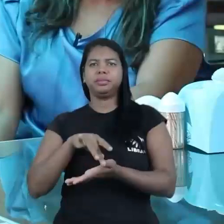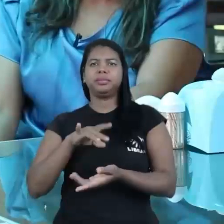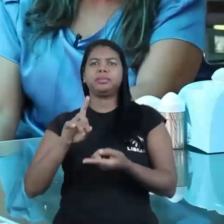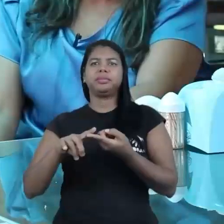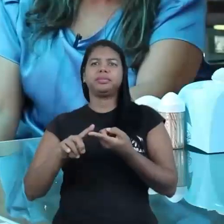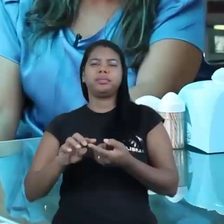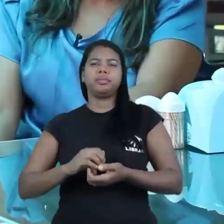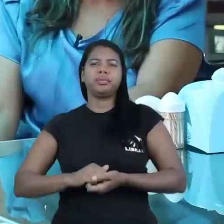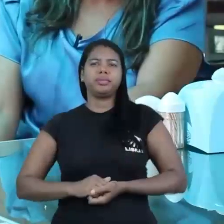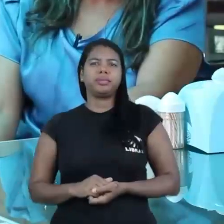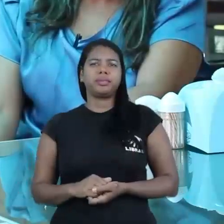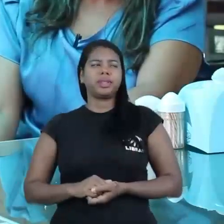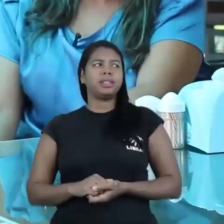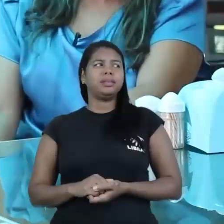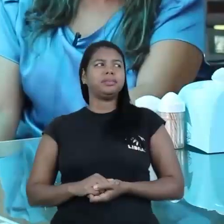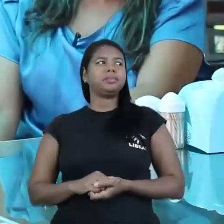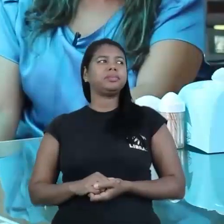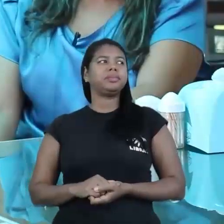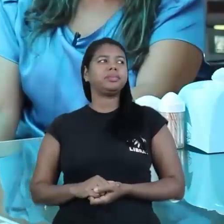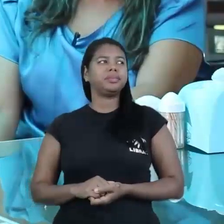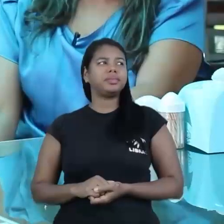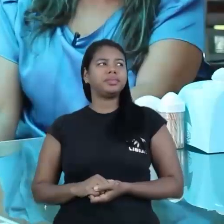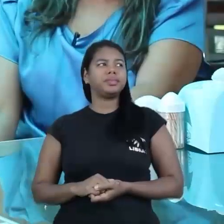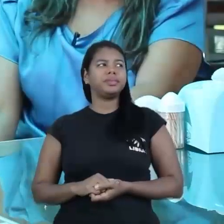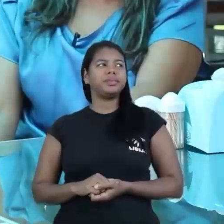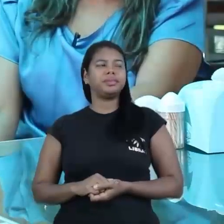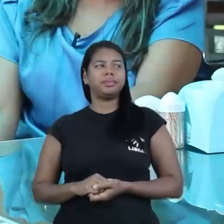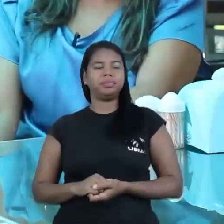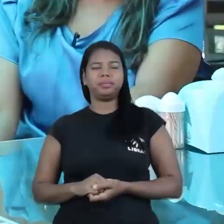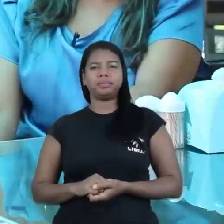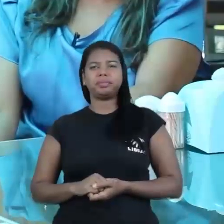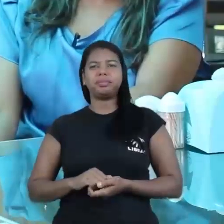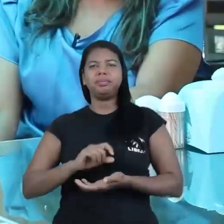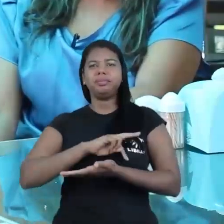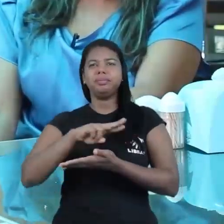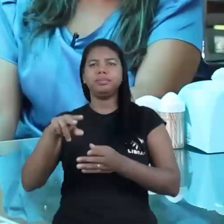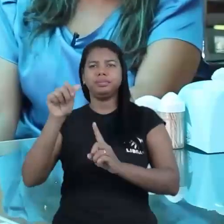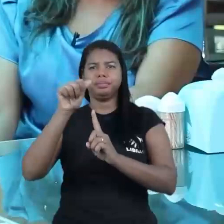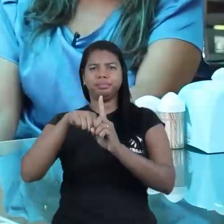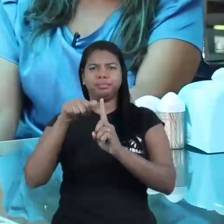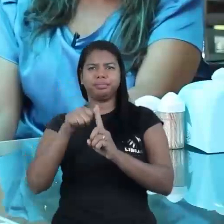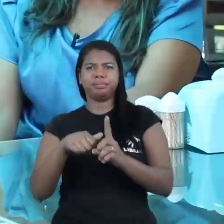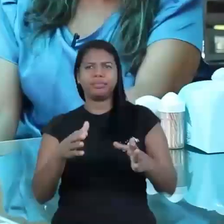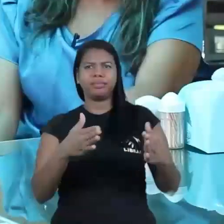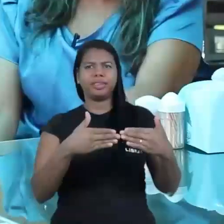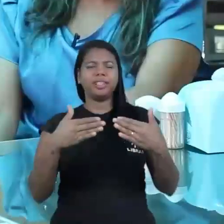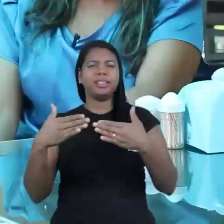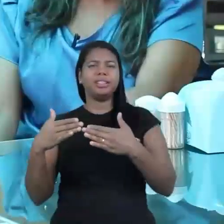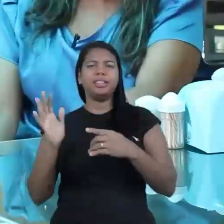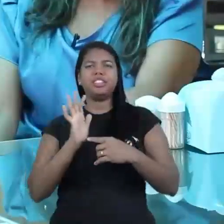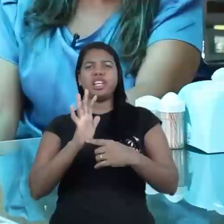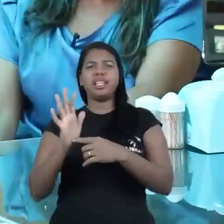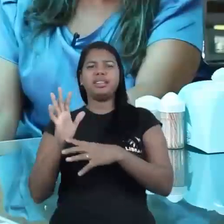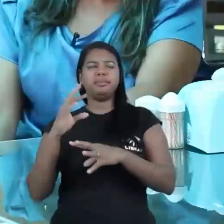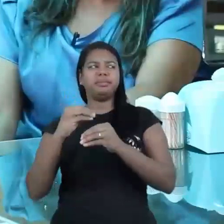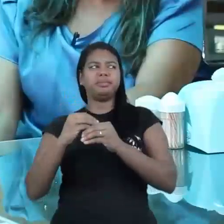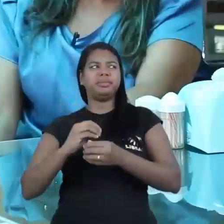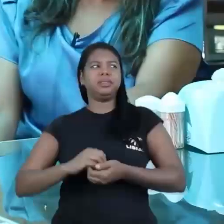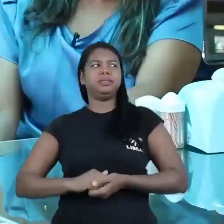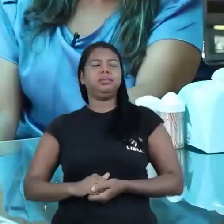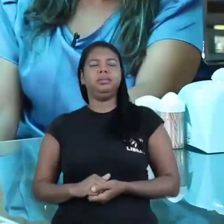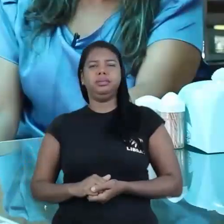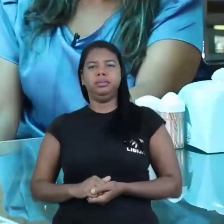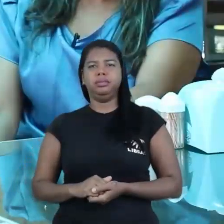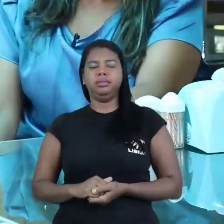foi realmente um estágio para a pandemia. Passamos vários meses fechados só dependendo do delivery. E por incrível que pareça, muitas